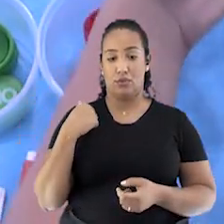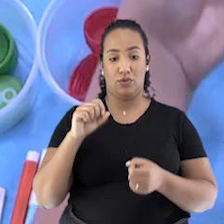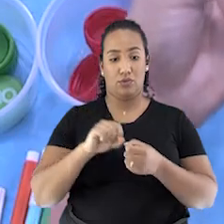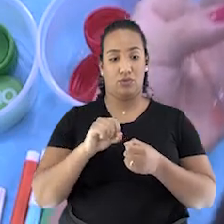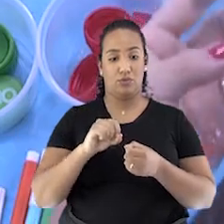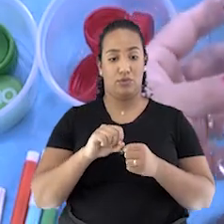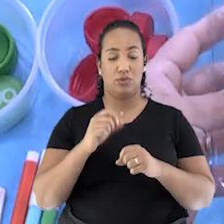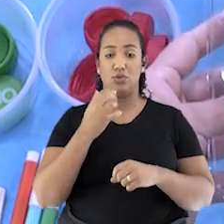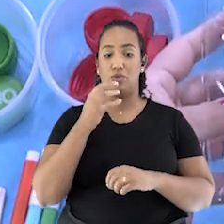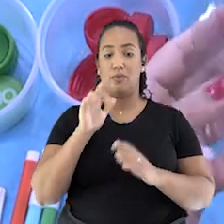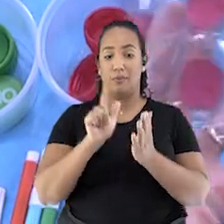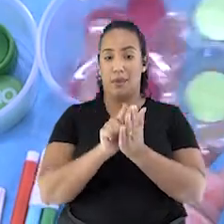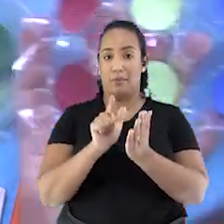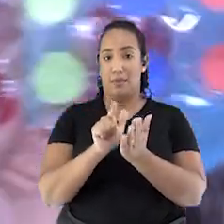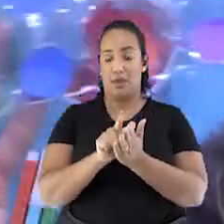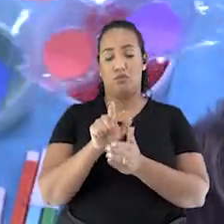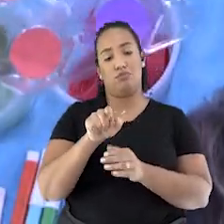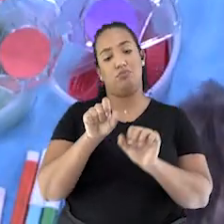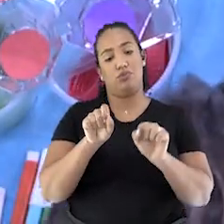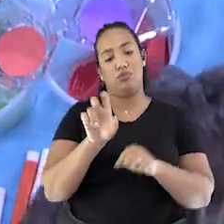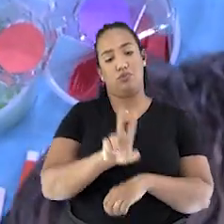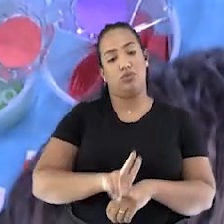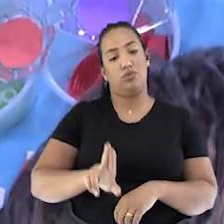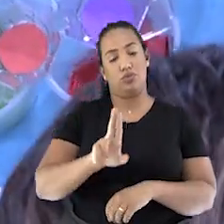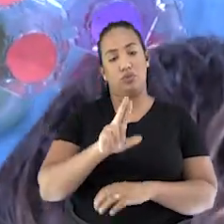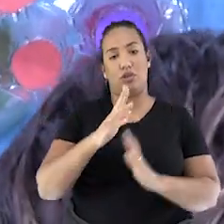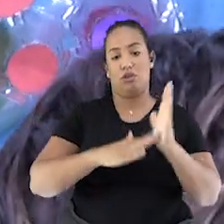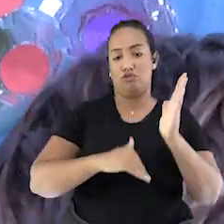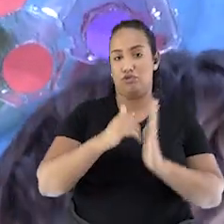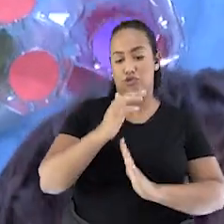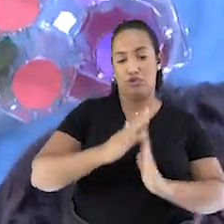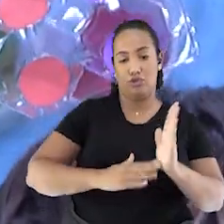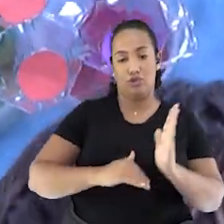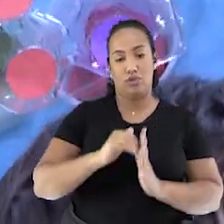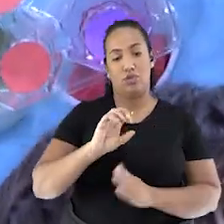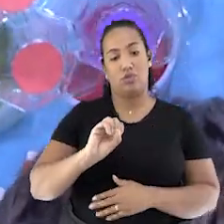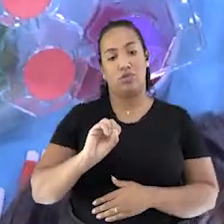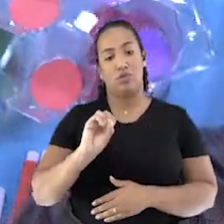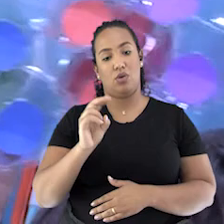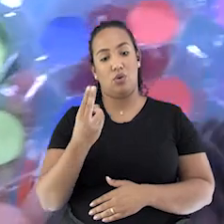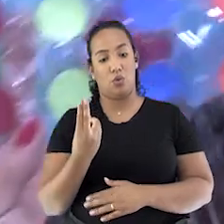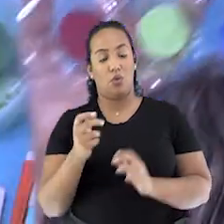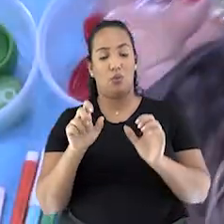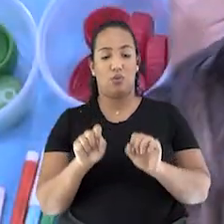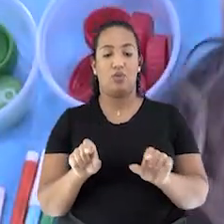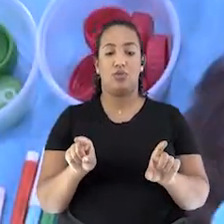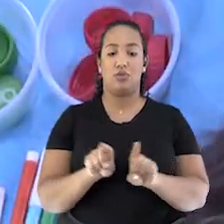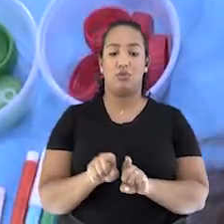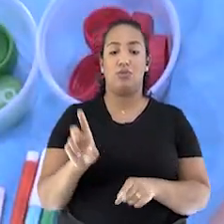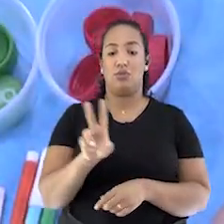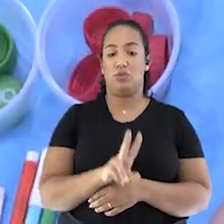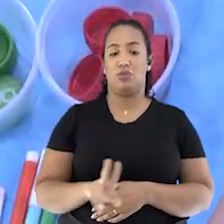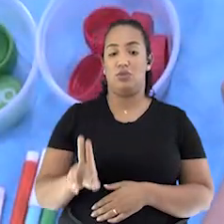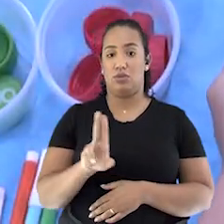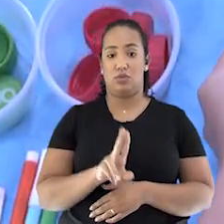papelzinho colorido. Então, vocês podem utilizar assim. Ou vocês podem também